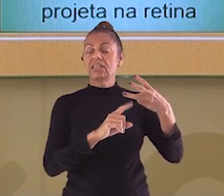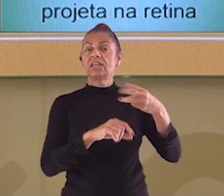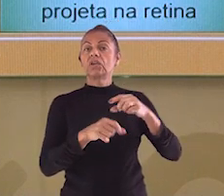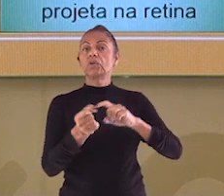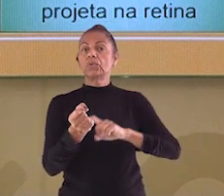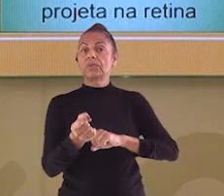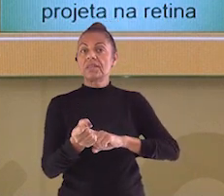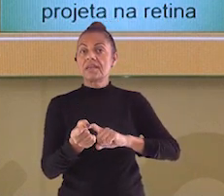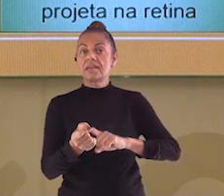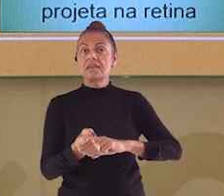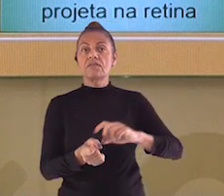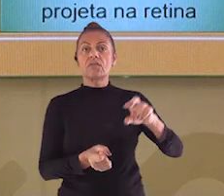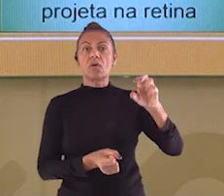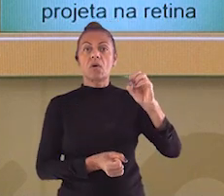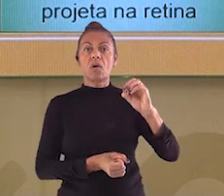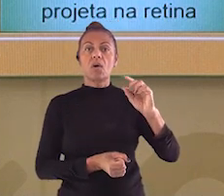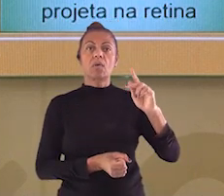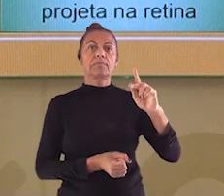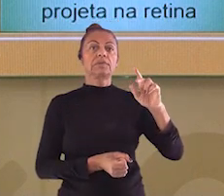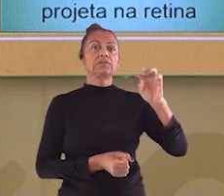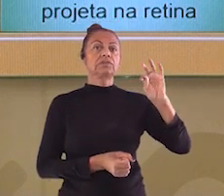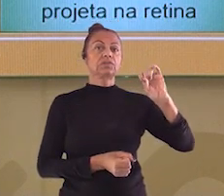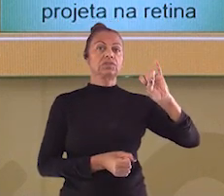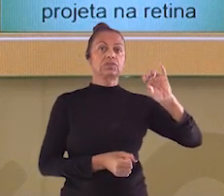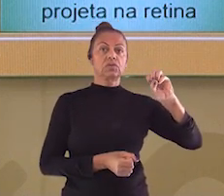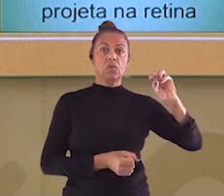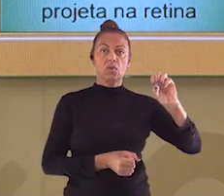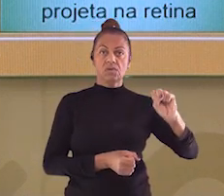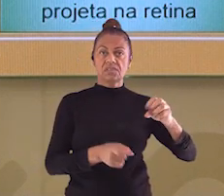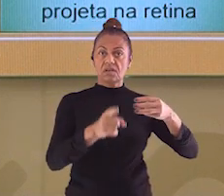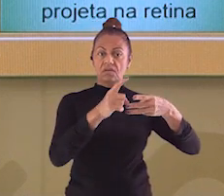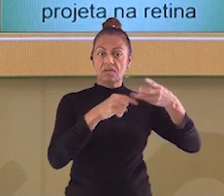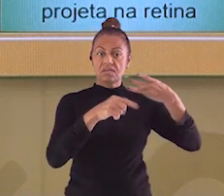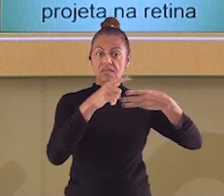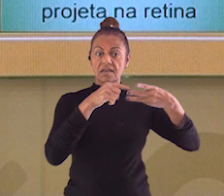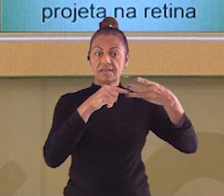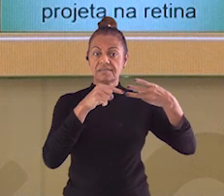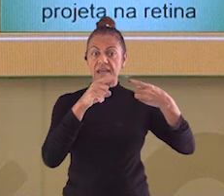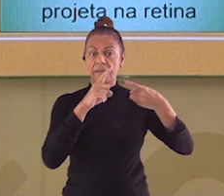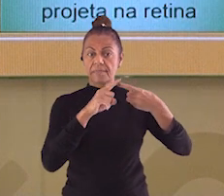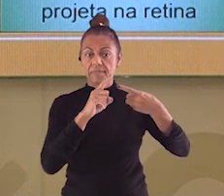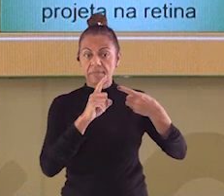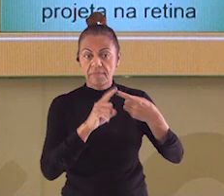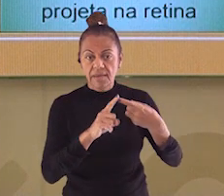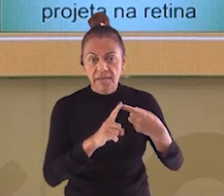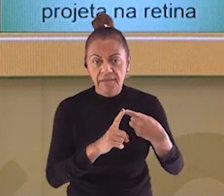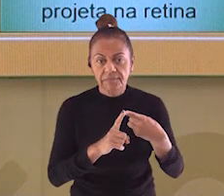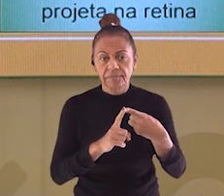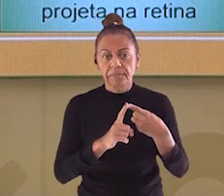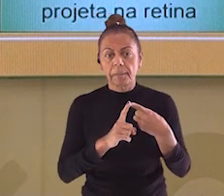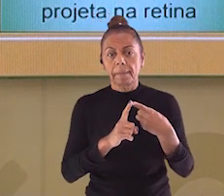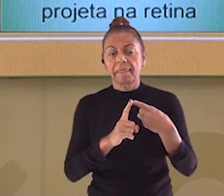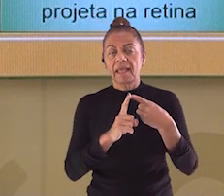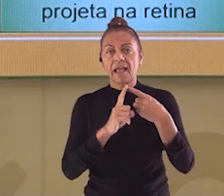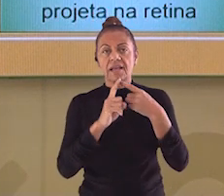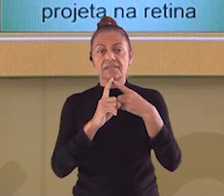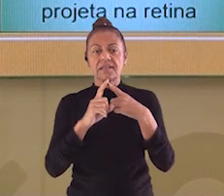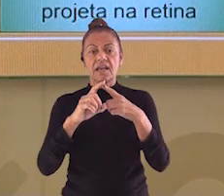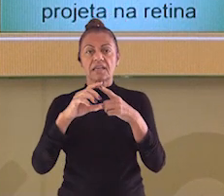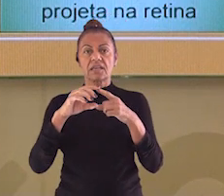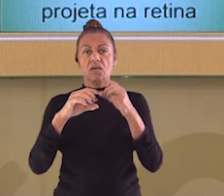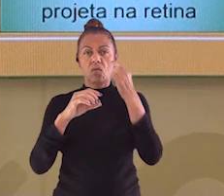por captar as imagens e projetá-las para a retina. No entanto, a imagem daquilo que olhamos